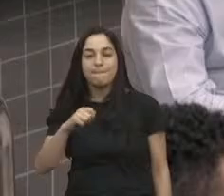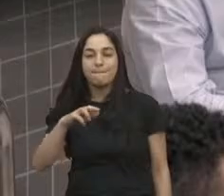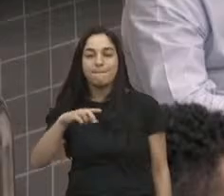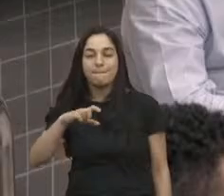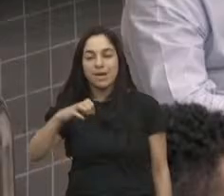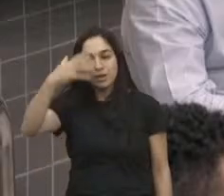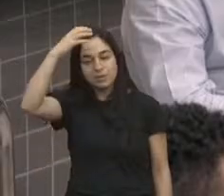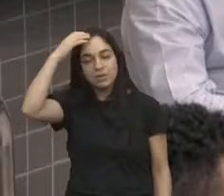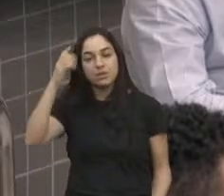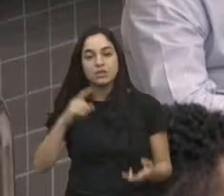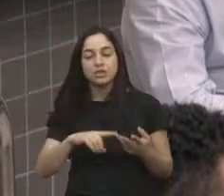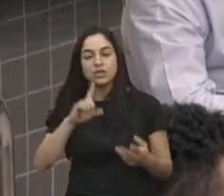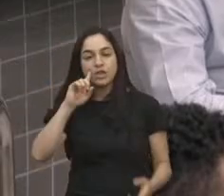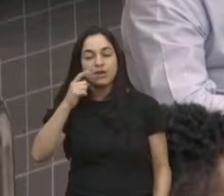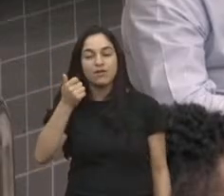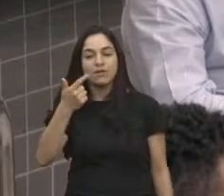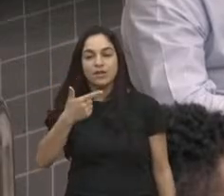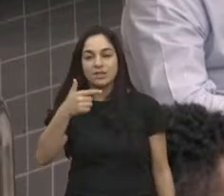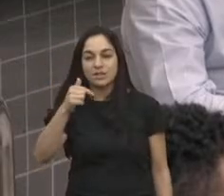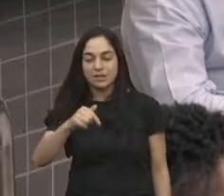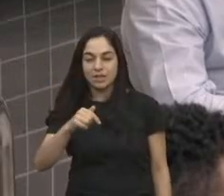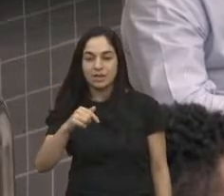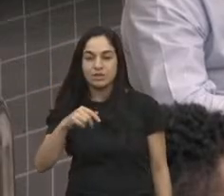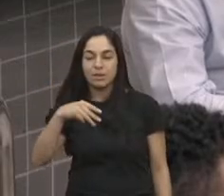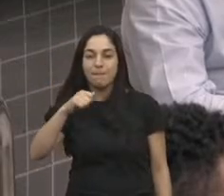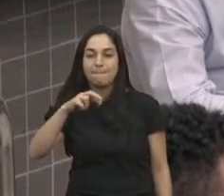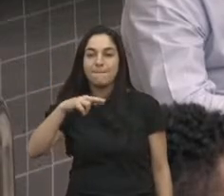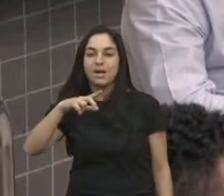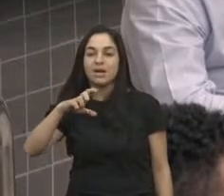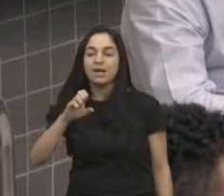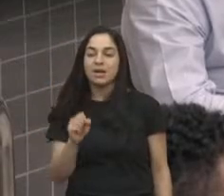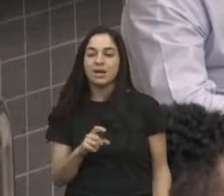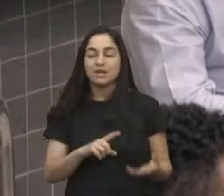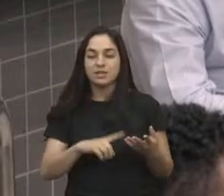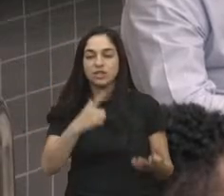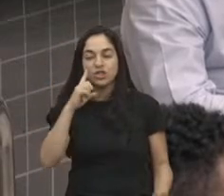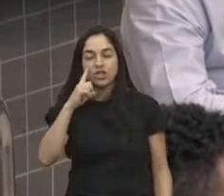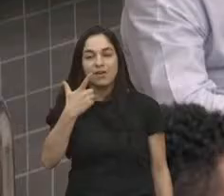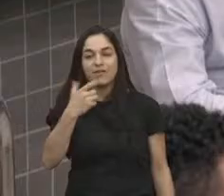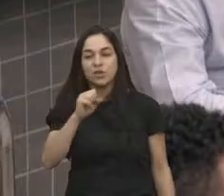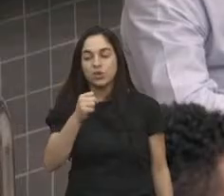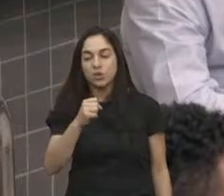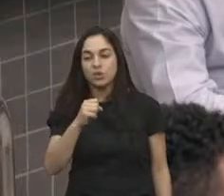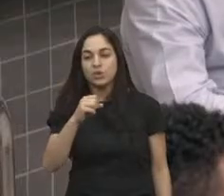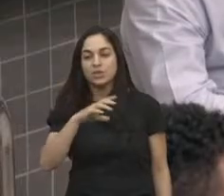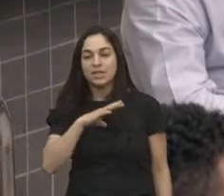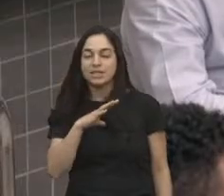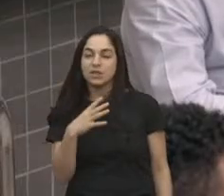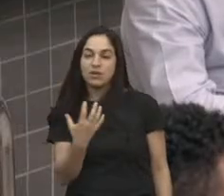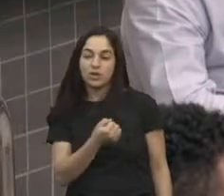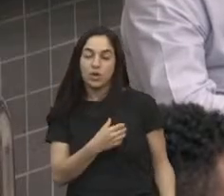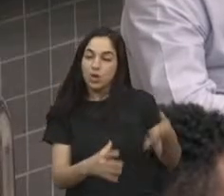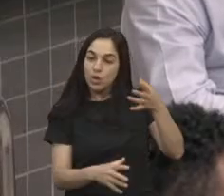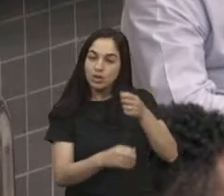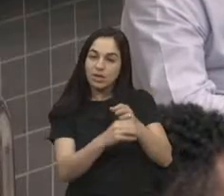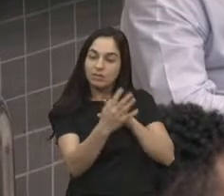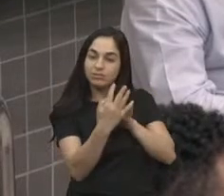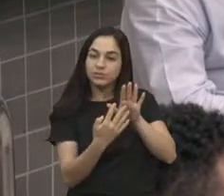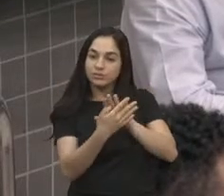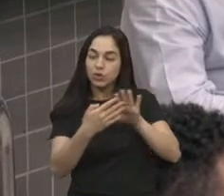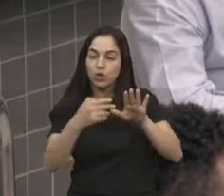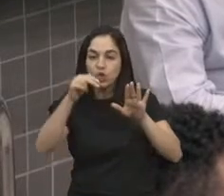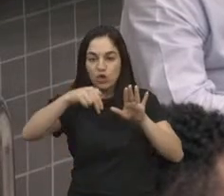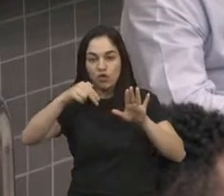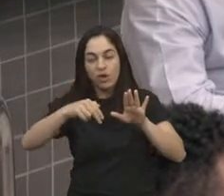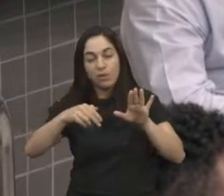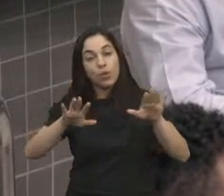do Marquês. E dia 28, Cidade Salvador. Então, esses são já o cronograma fechado do Catatreco do mês de novembro. No início de dezembro, a gente